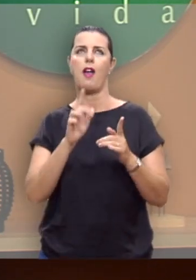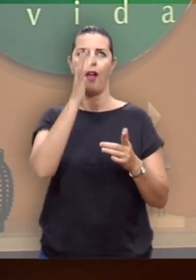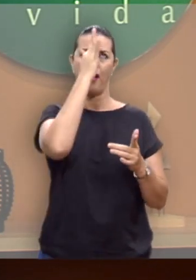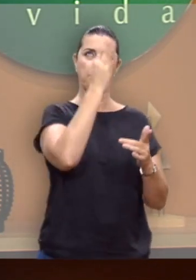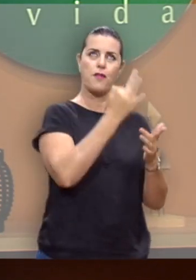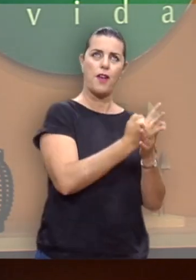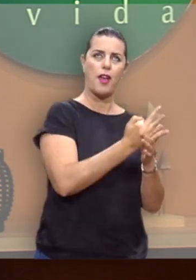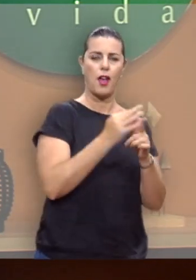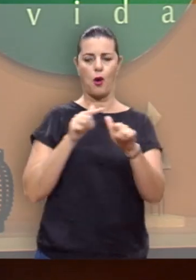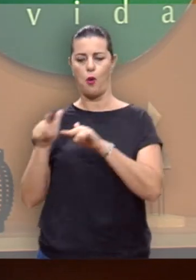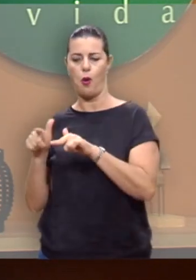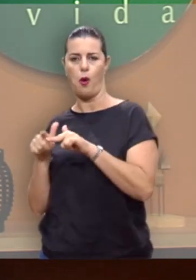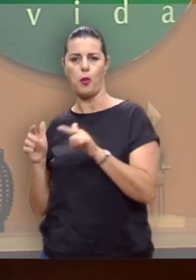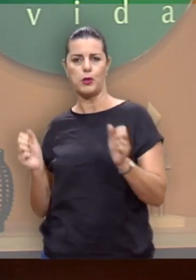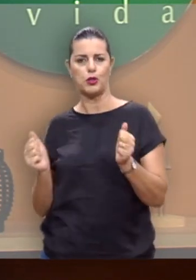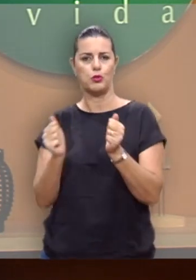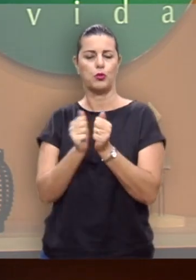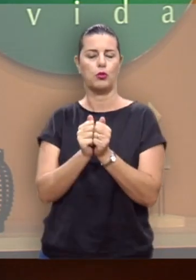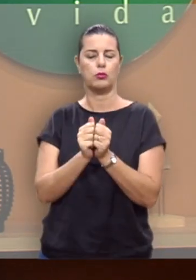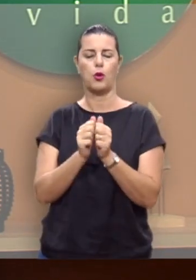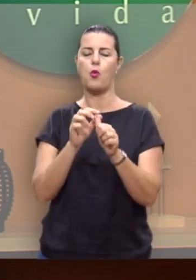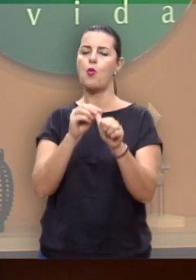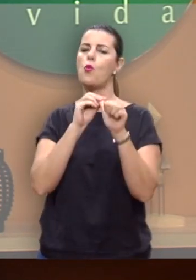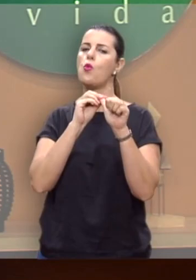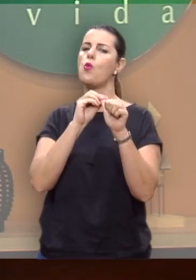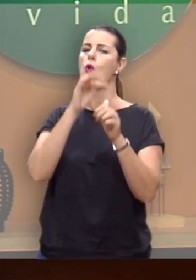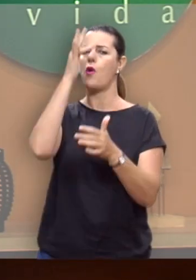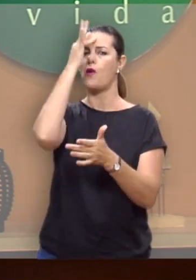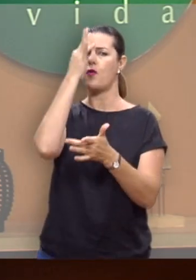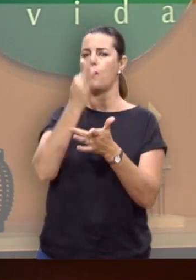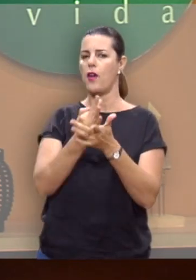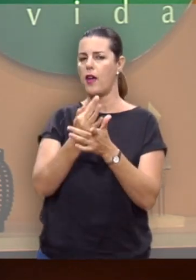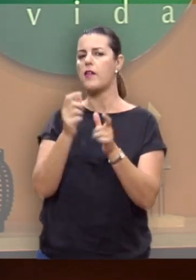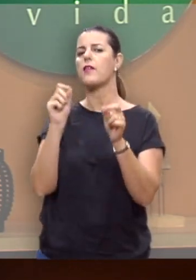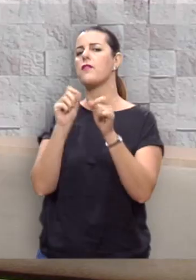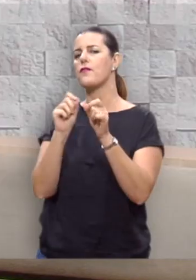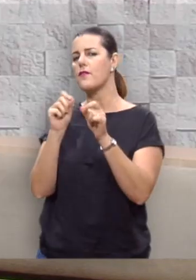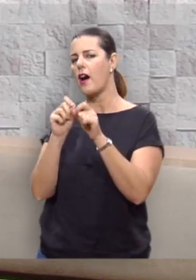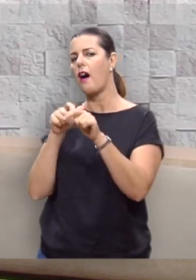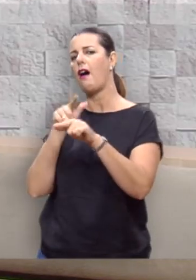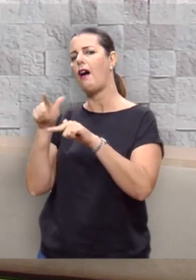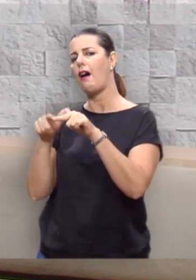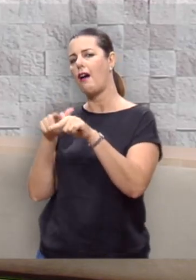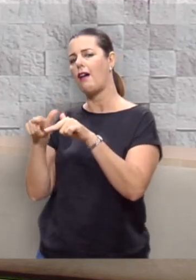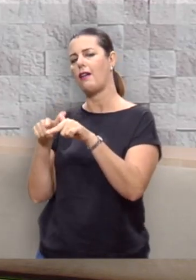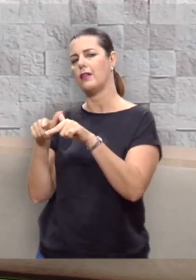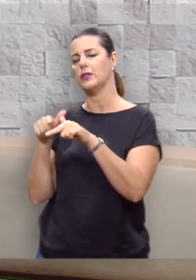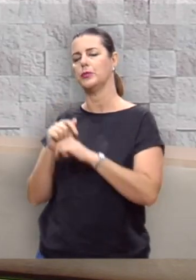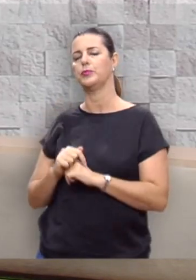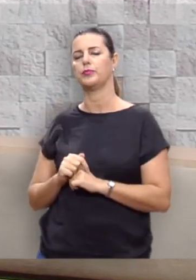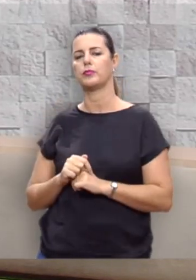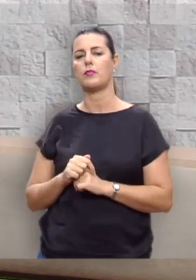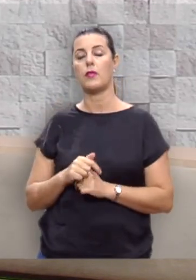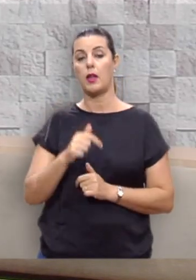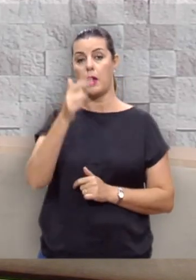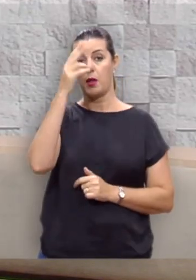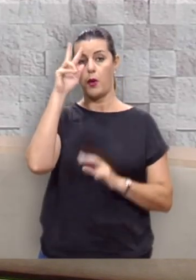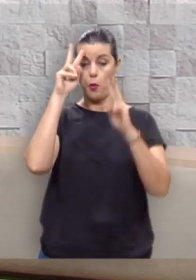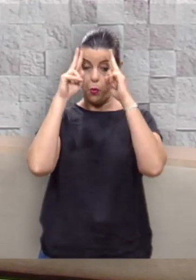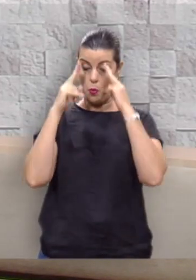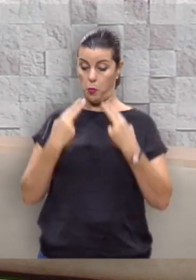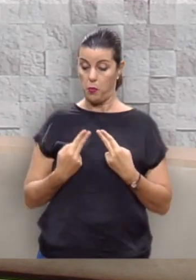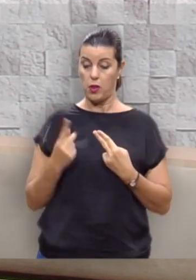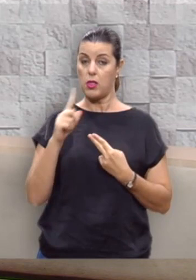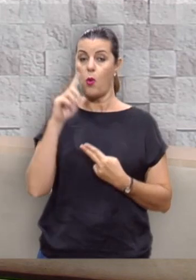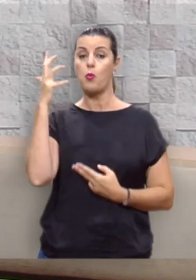obras, mas é unicamente a fé que produz obras. De tal maneira que nenhum ser humano é